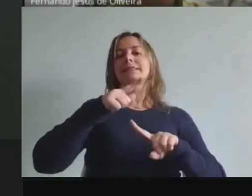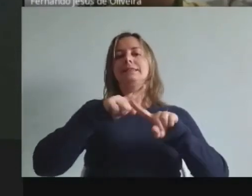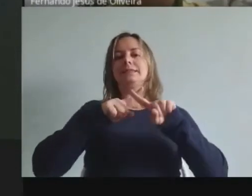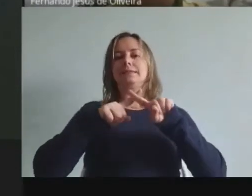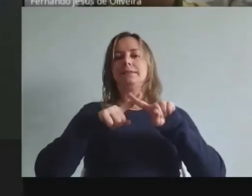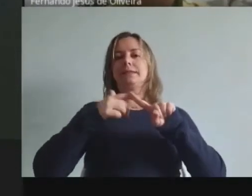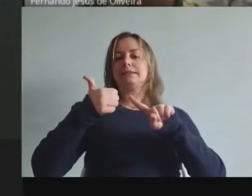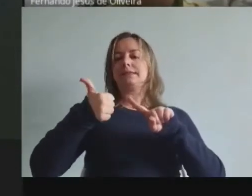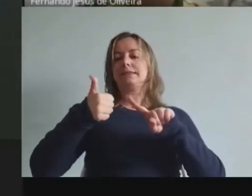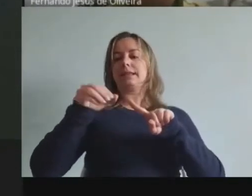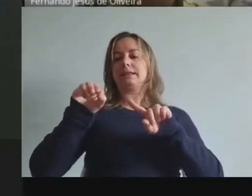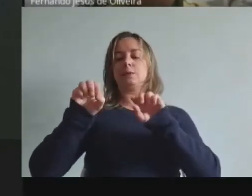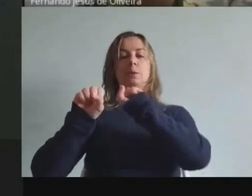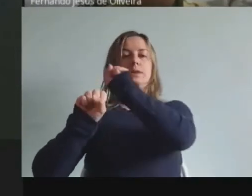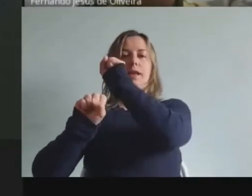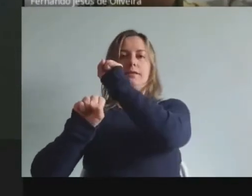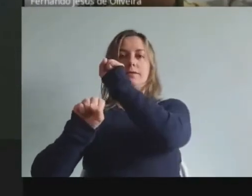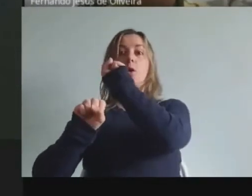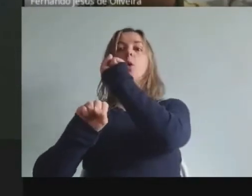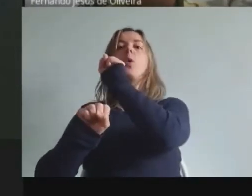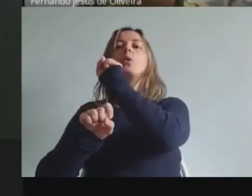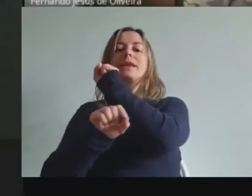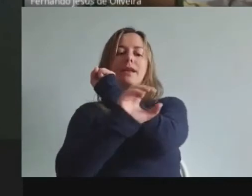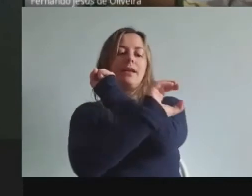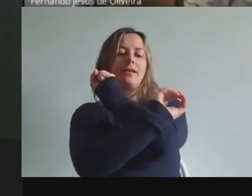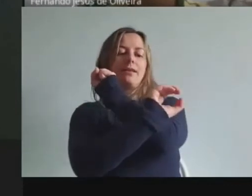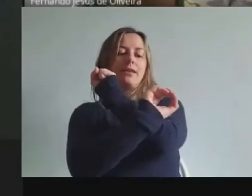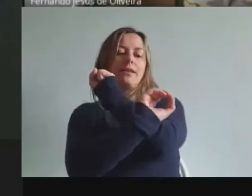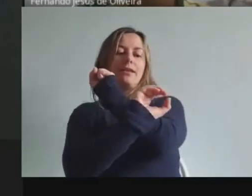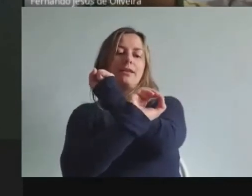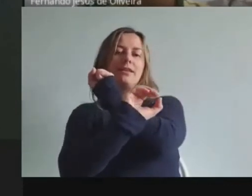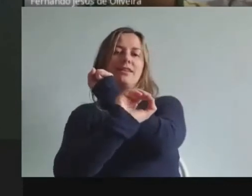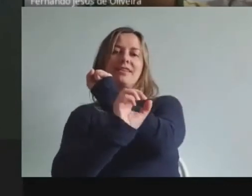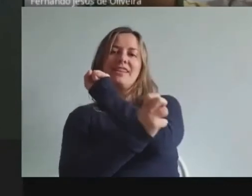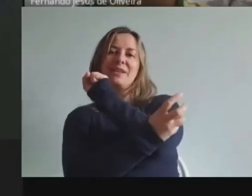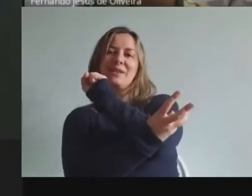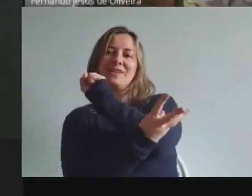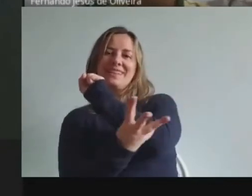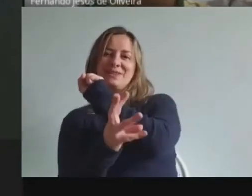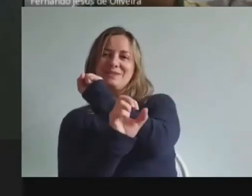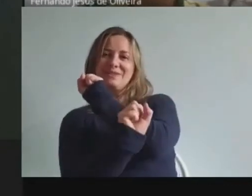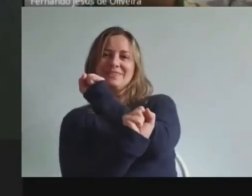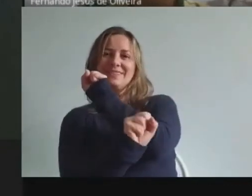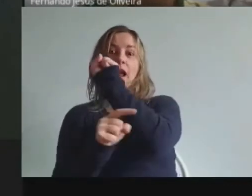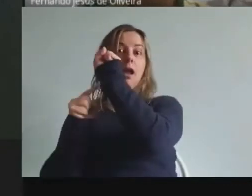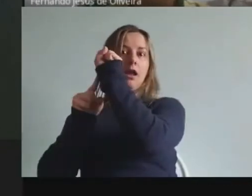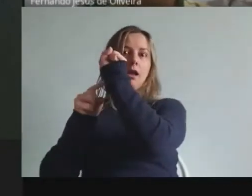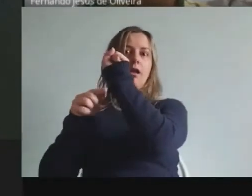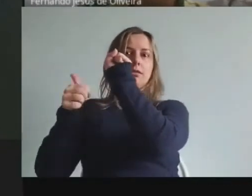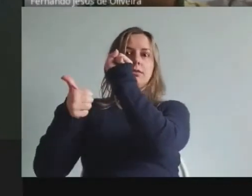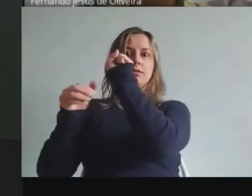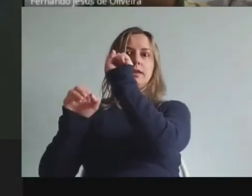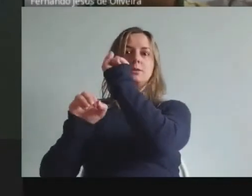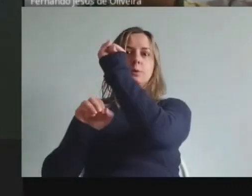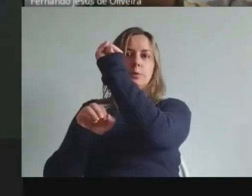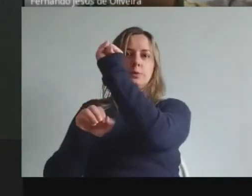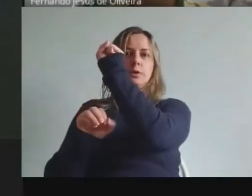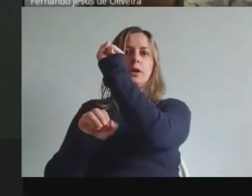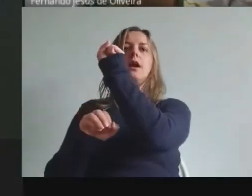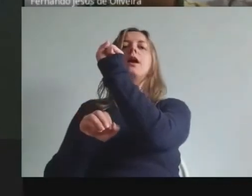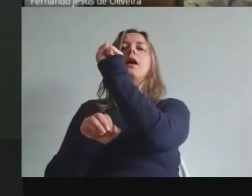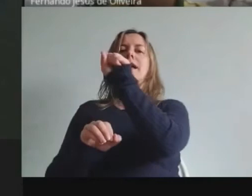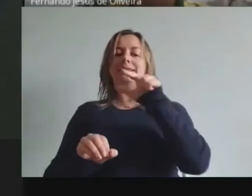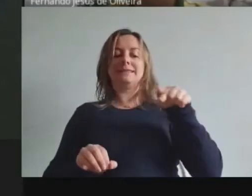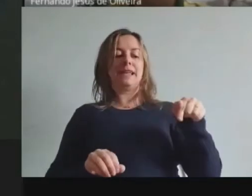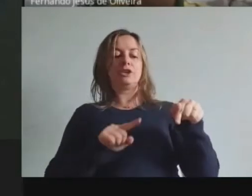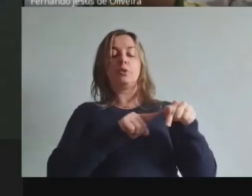né? São 8 zeros, 3, 6, 8, né? 7 vezes 10 oitava. Só que 7, que é um número